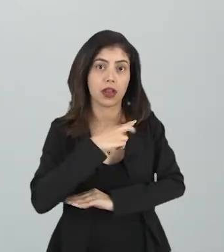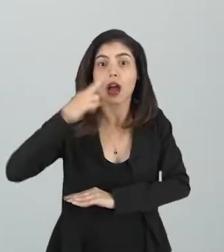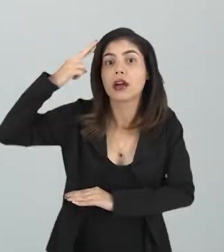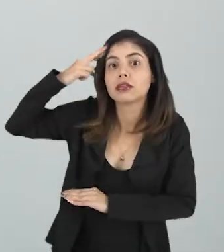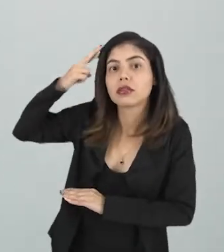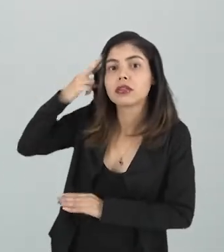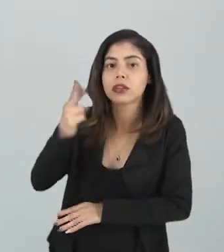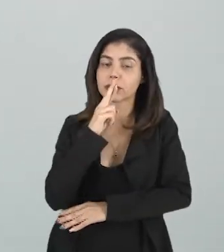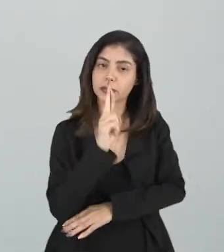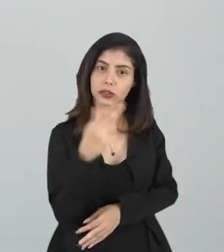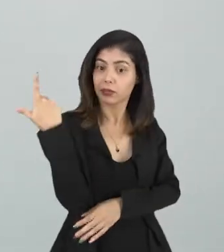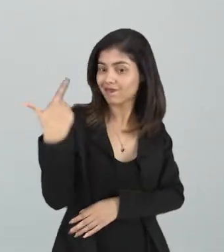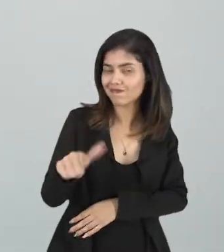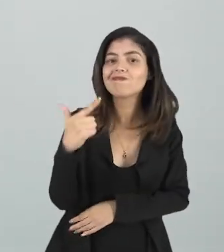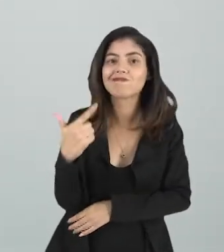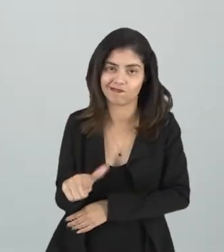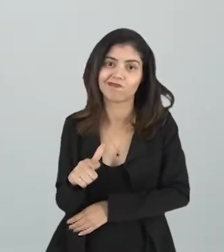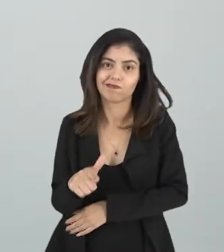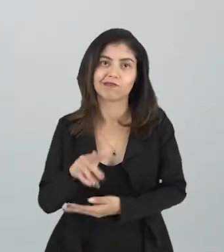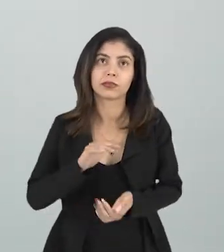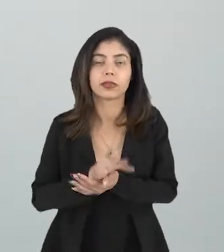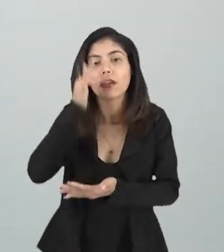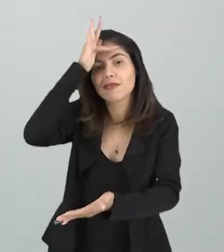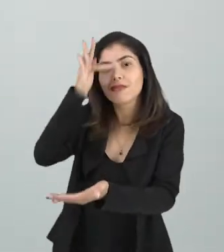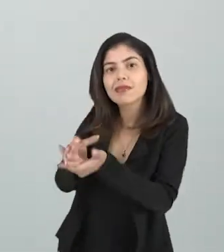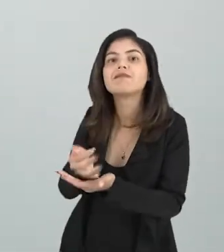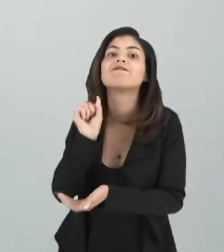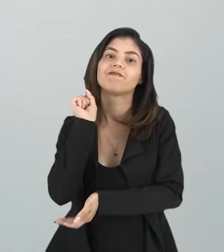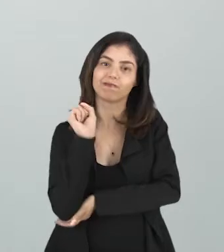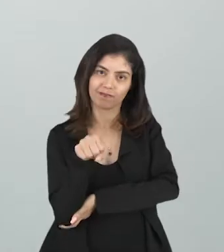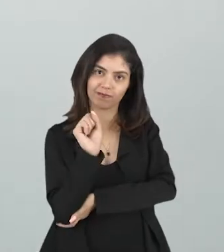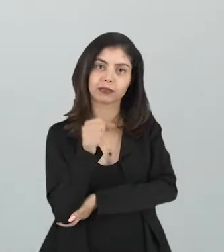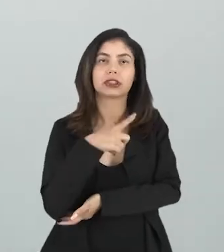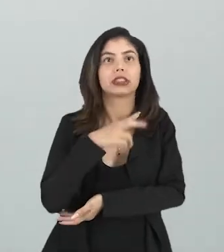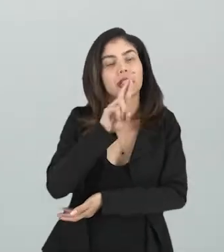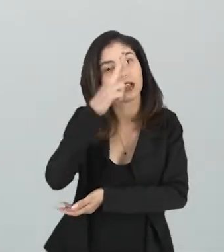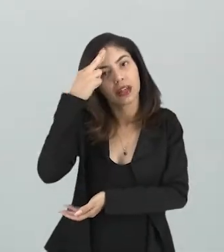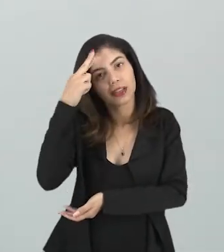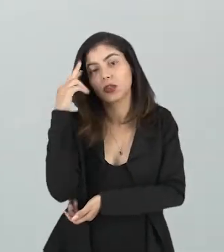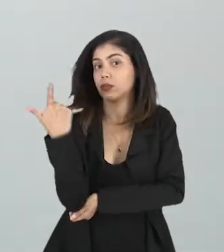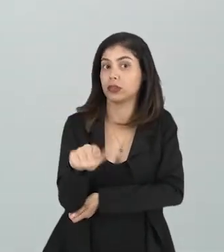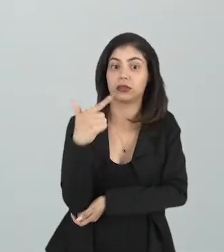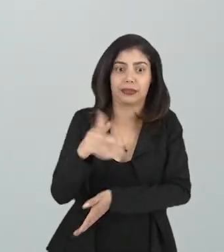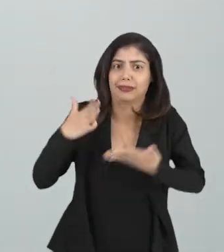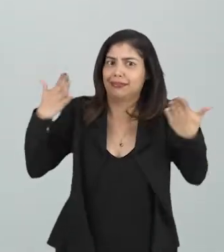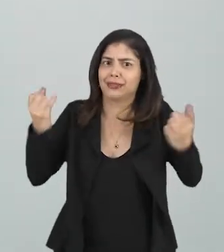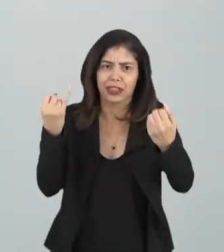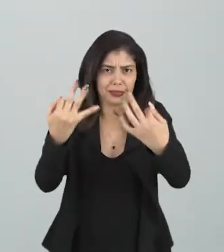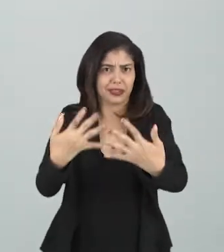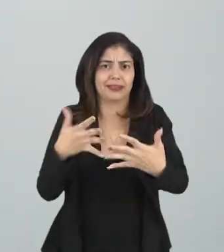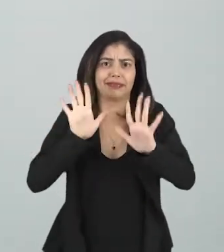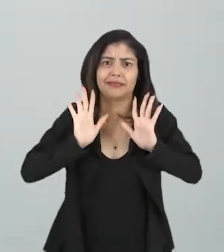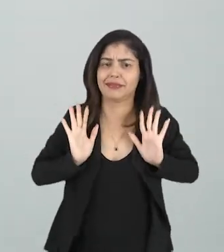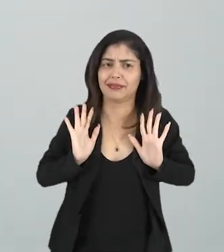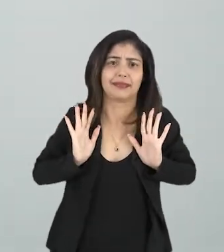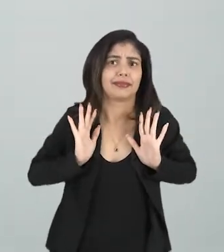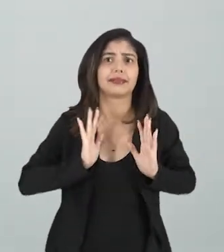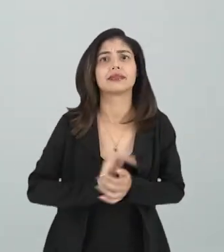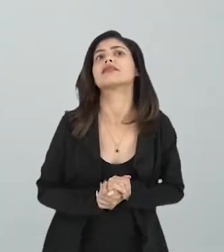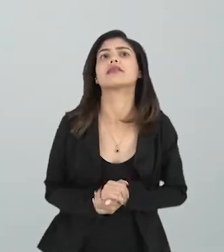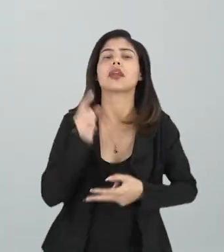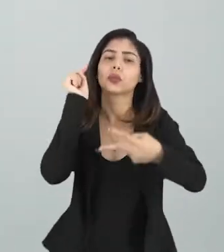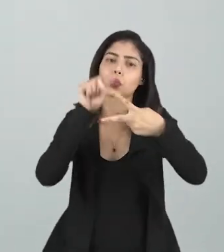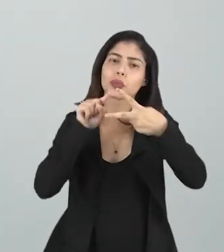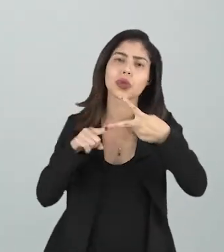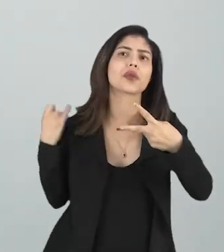traz resposta que a fé não tem, e a fé tem resposta que a razão não tem lógica, não vai ter resposta. Então,